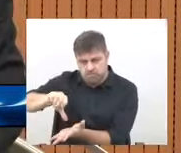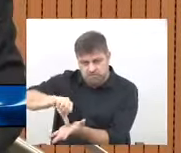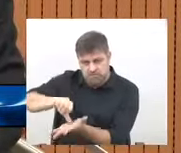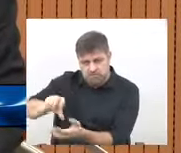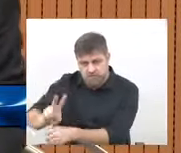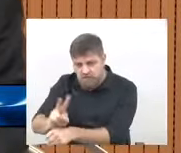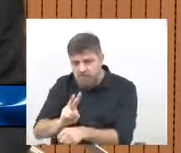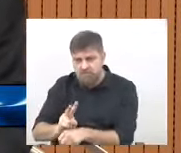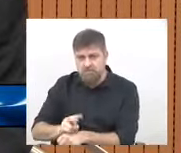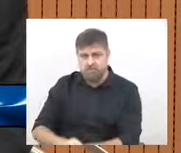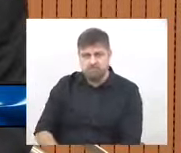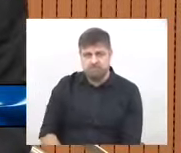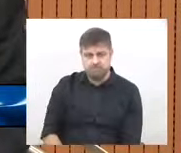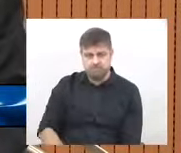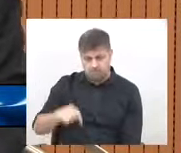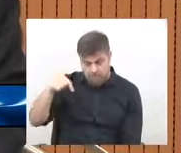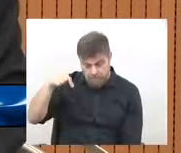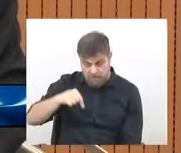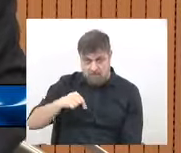fora dito aqui